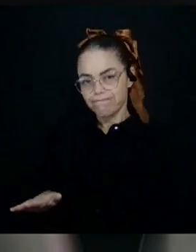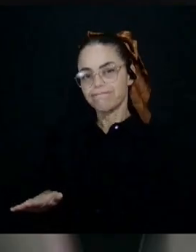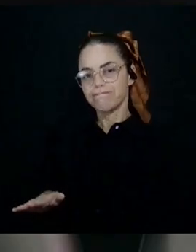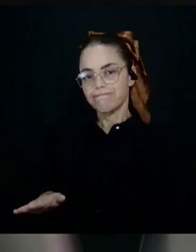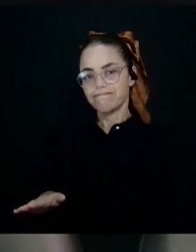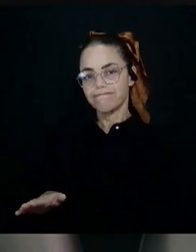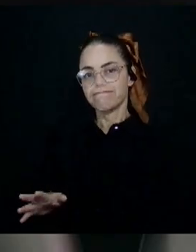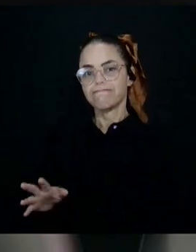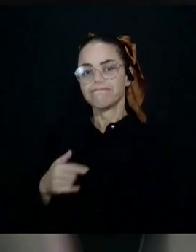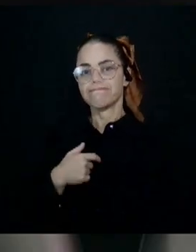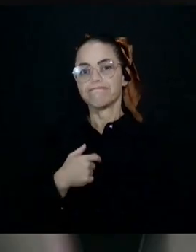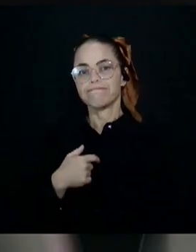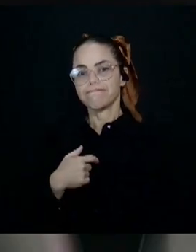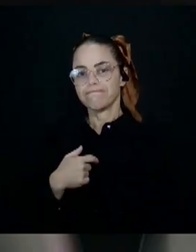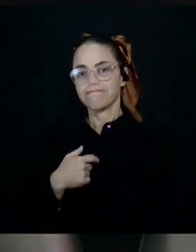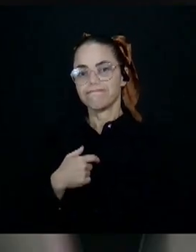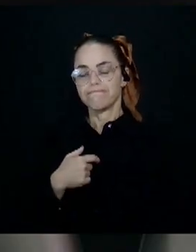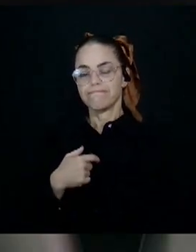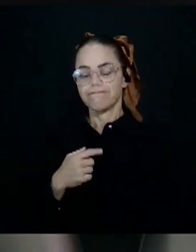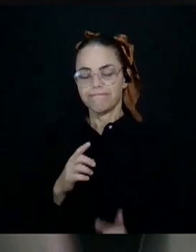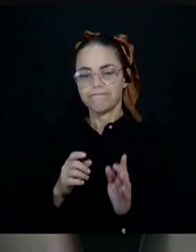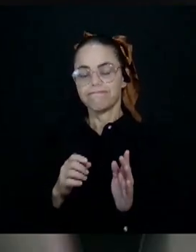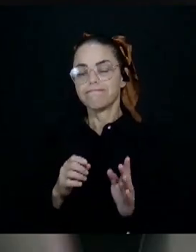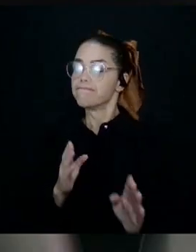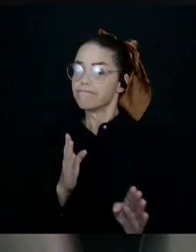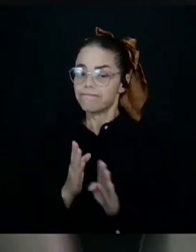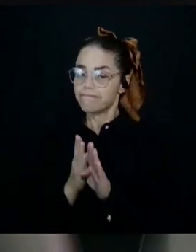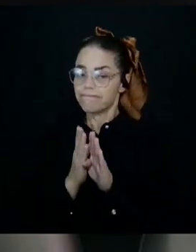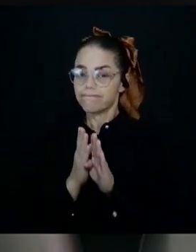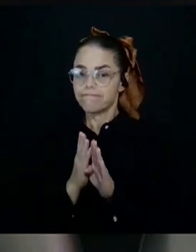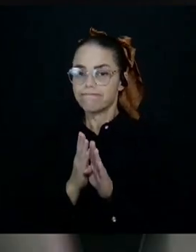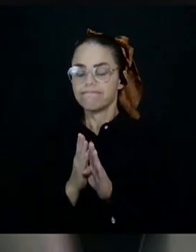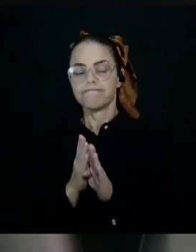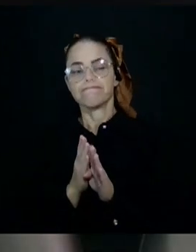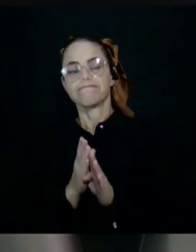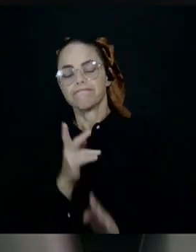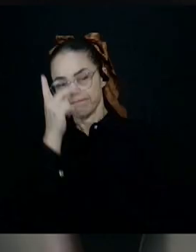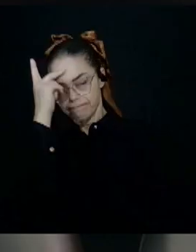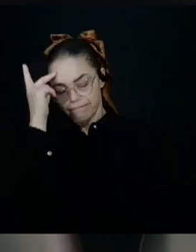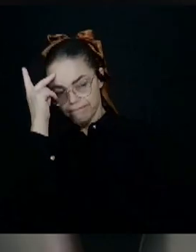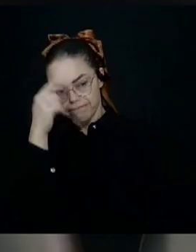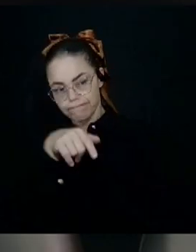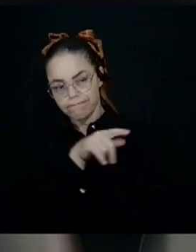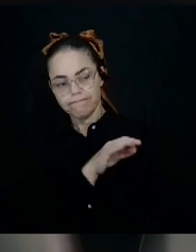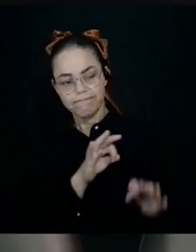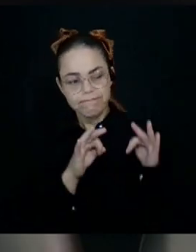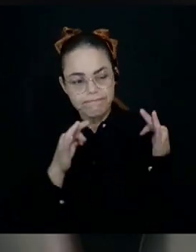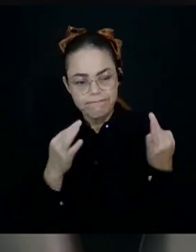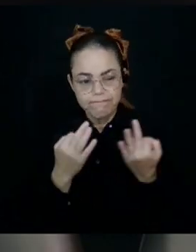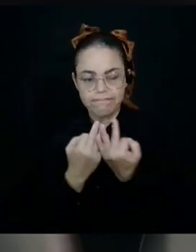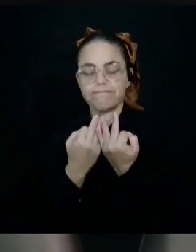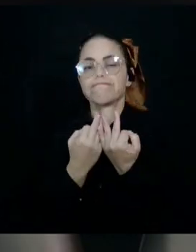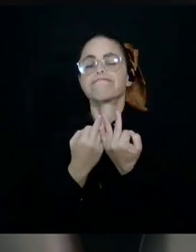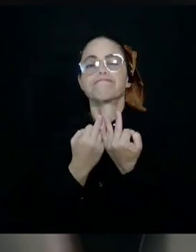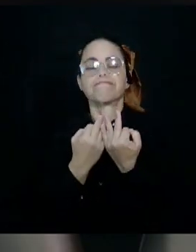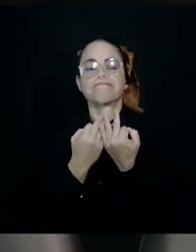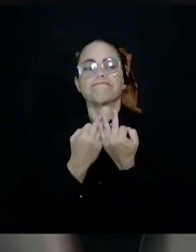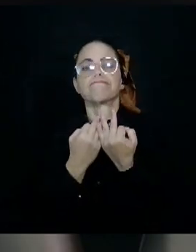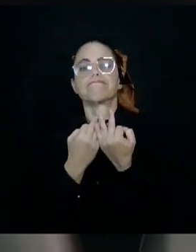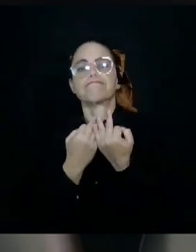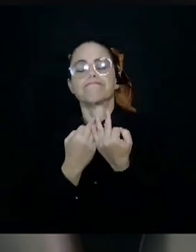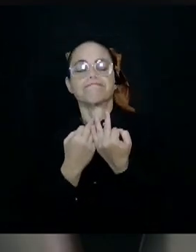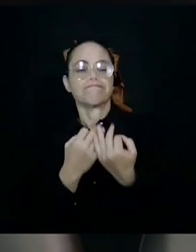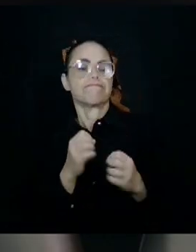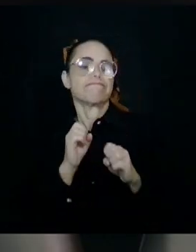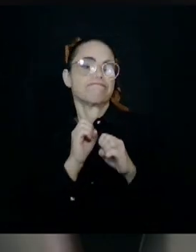se identificando, né, com o que os outros ali, a nossa família, vai passando para a gente, e mesmo